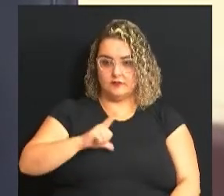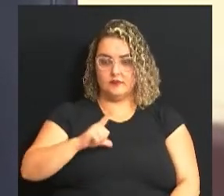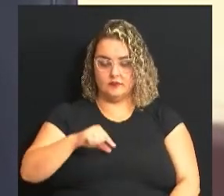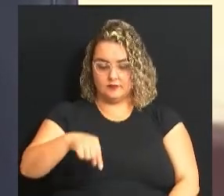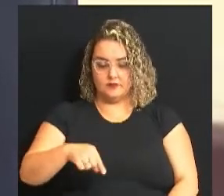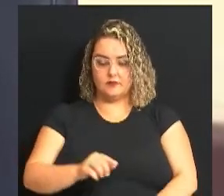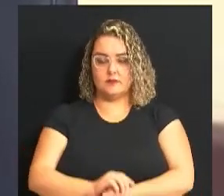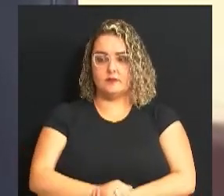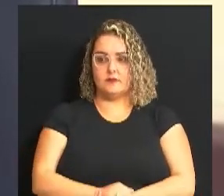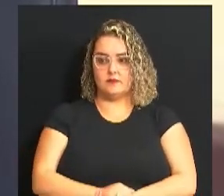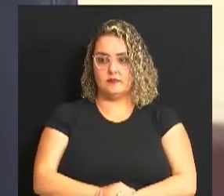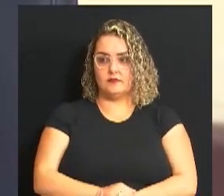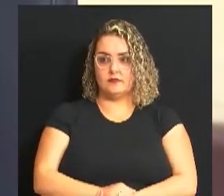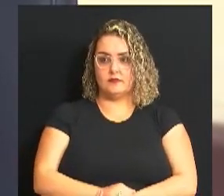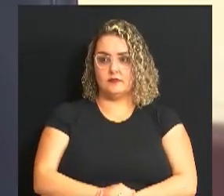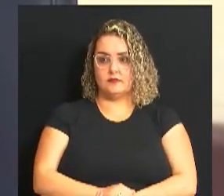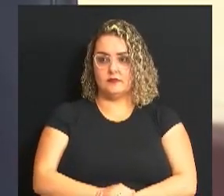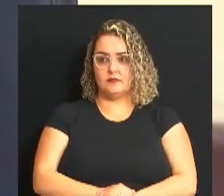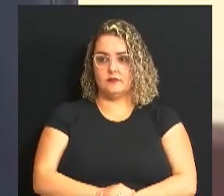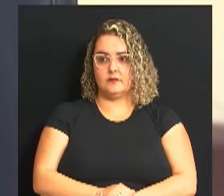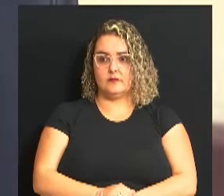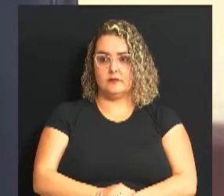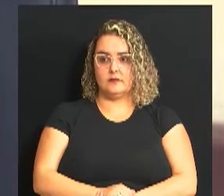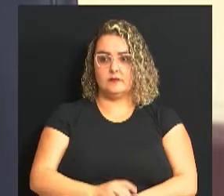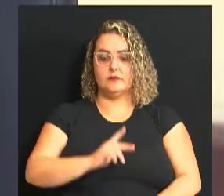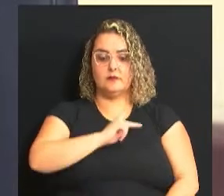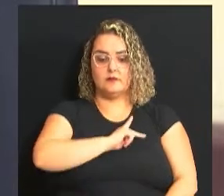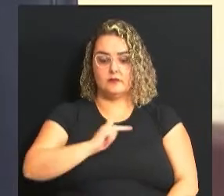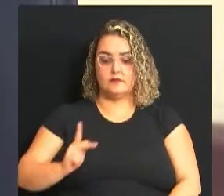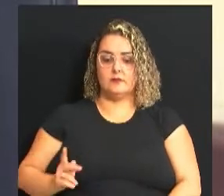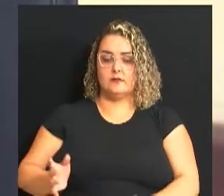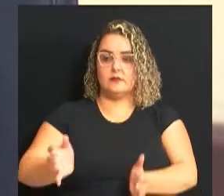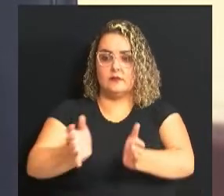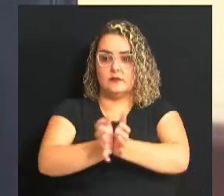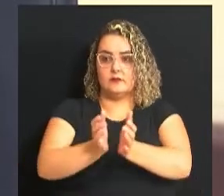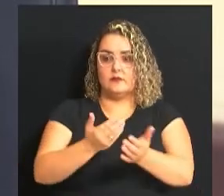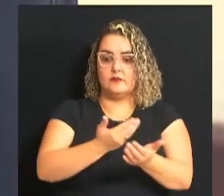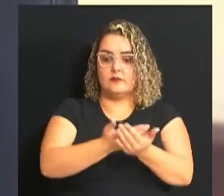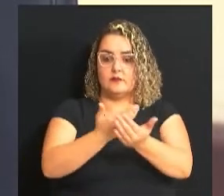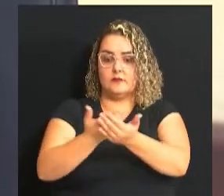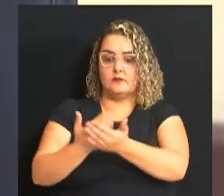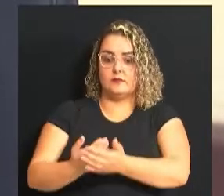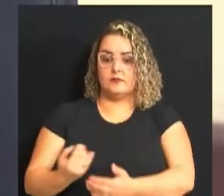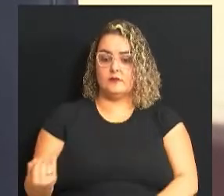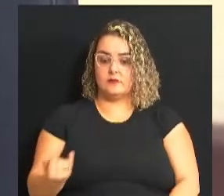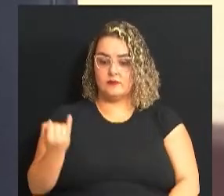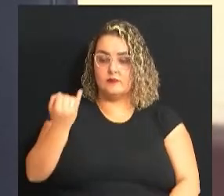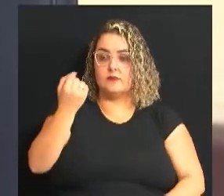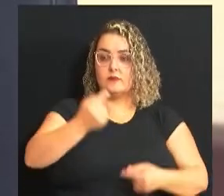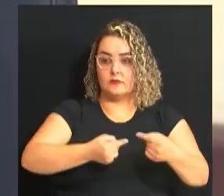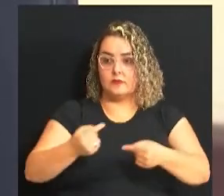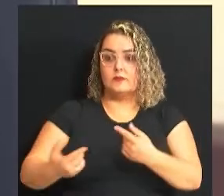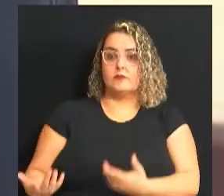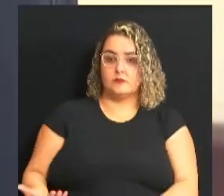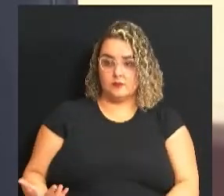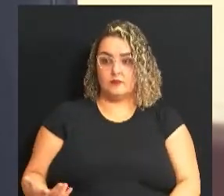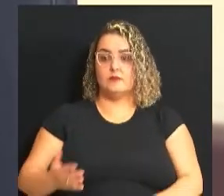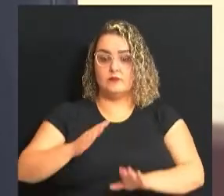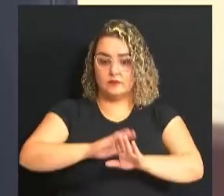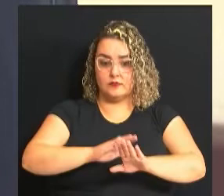e também tenho, sou presidente de uma comissão de estudos que debate a importância dos serviços públicos e do funcionalismo